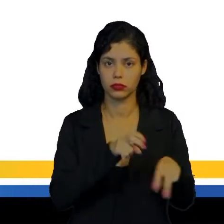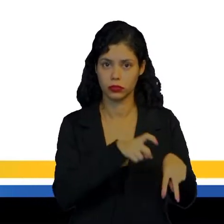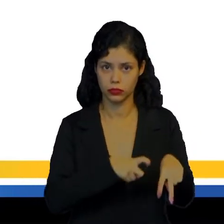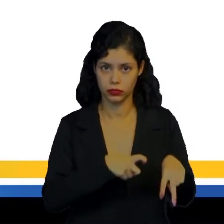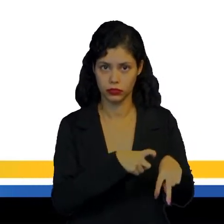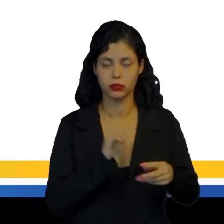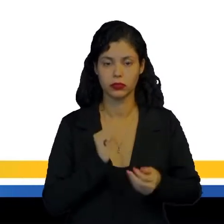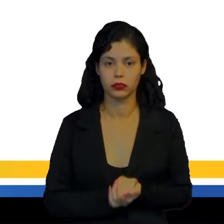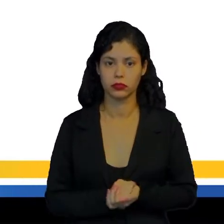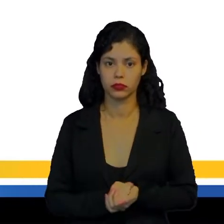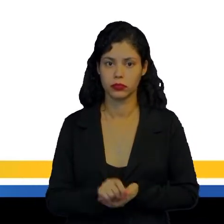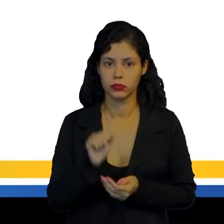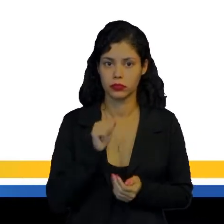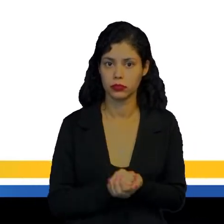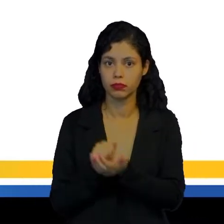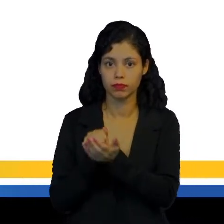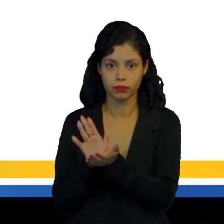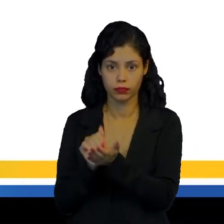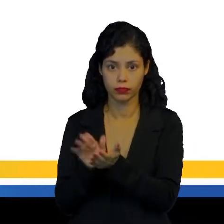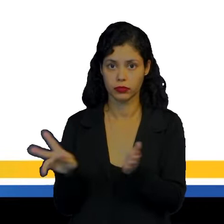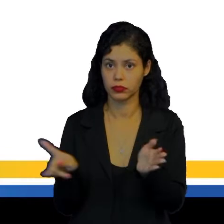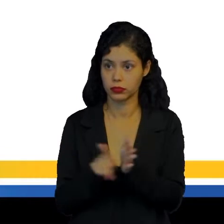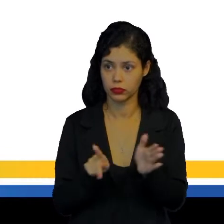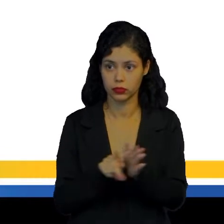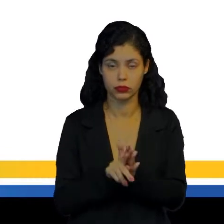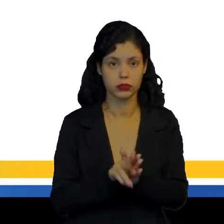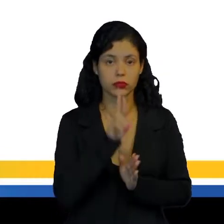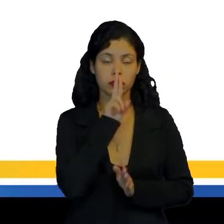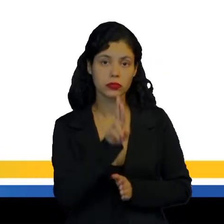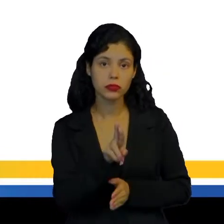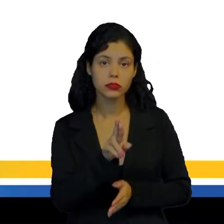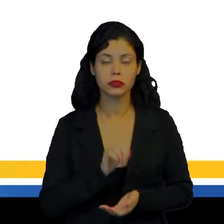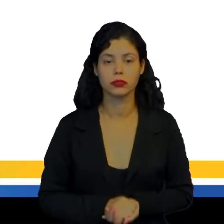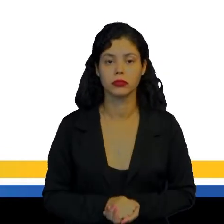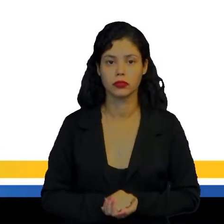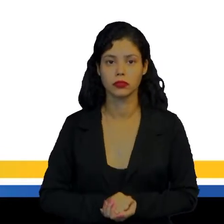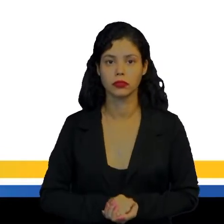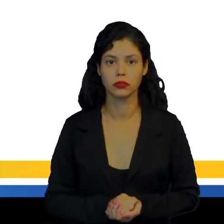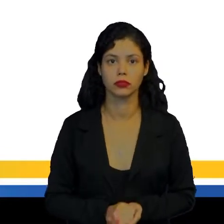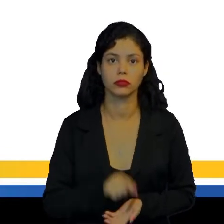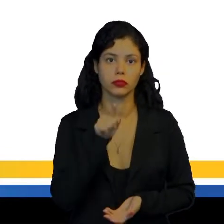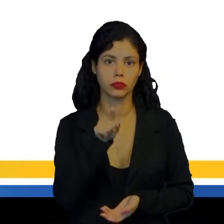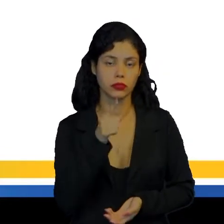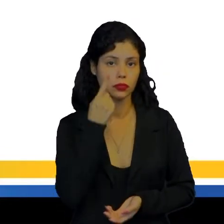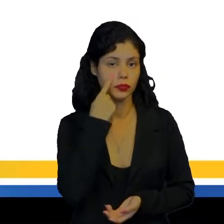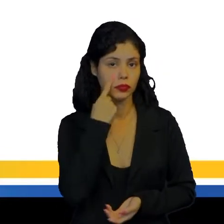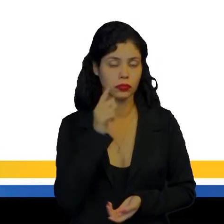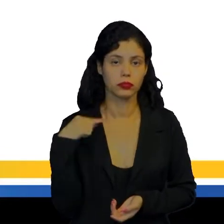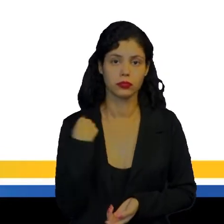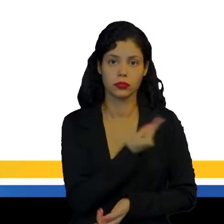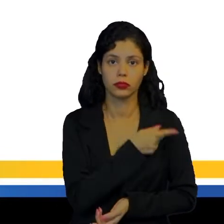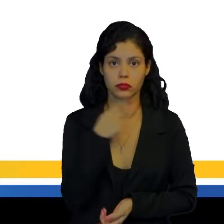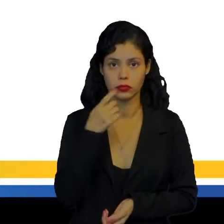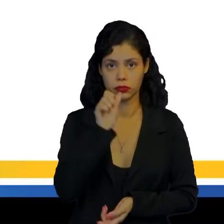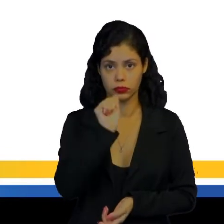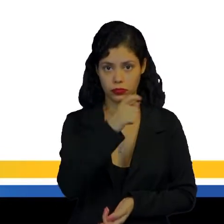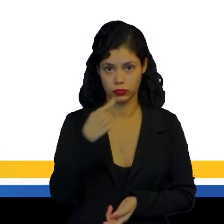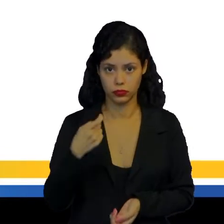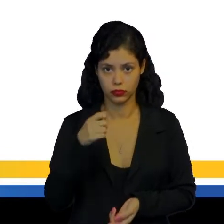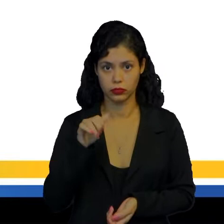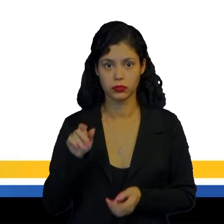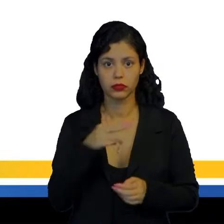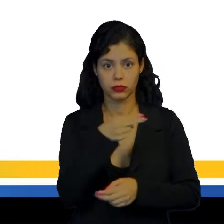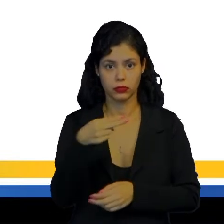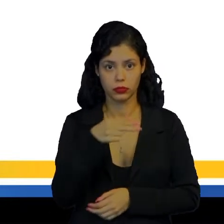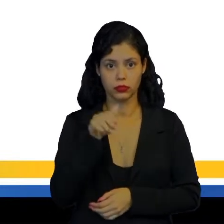exponenciais que é indispensável para a sua resolução. Então, olha aí. Nós vamos falar que o AX é igual a